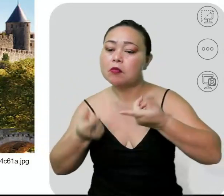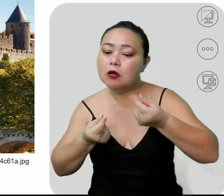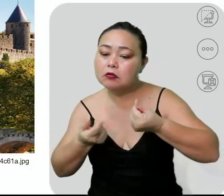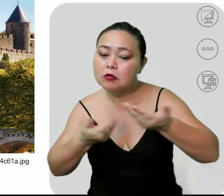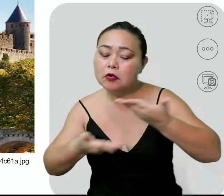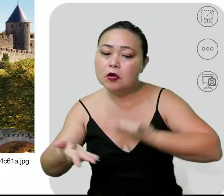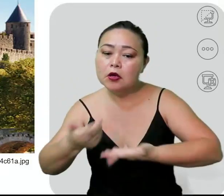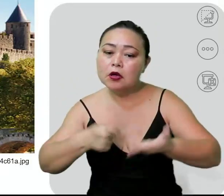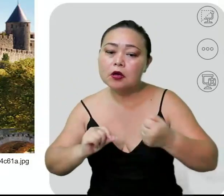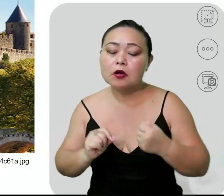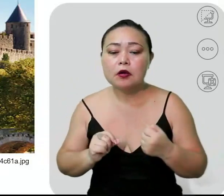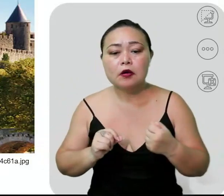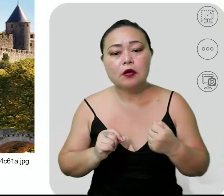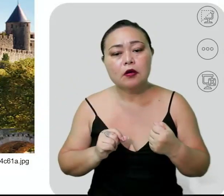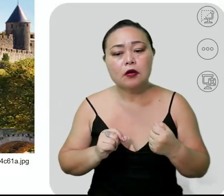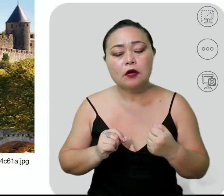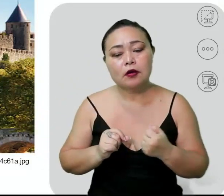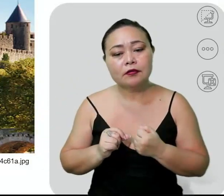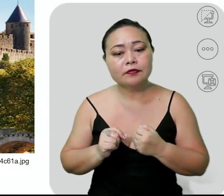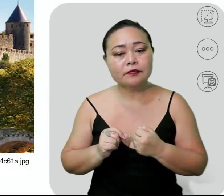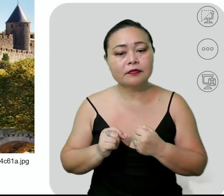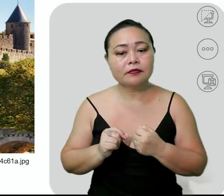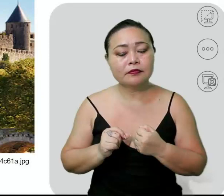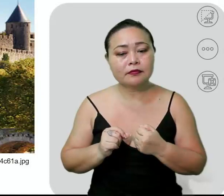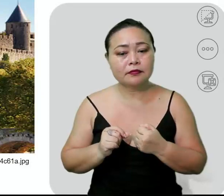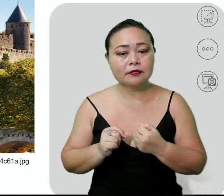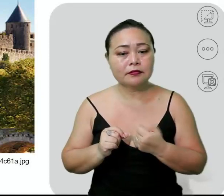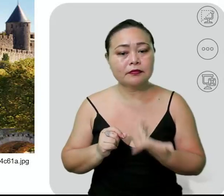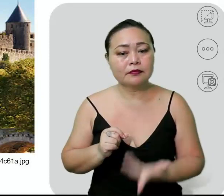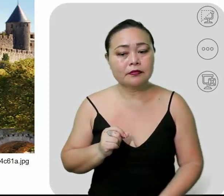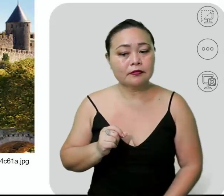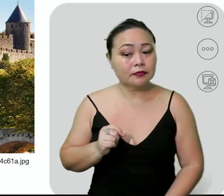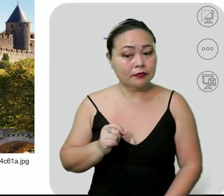comerciante, eu vou pegar quem? Médio comerciante,